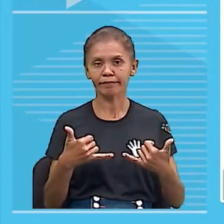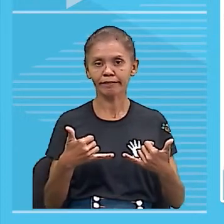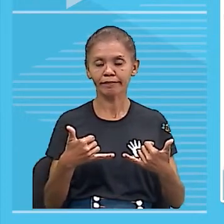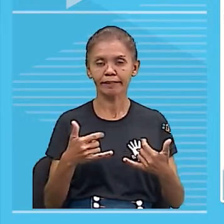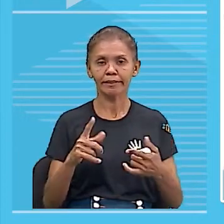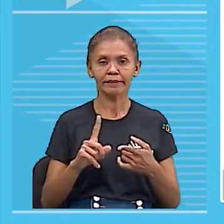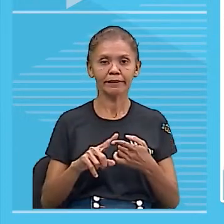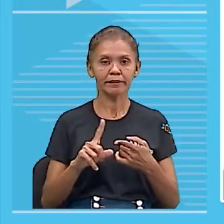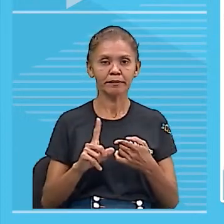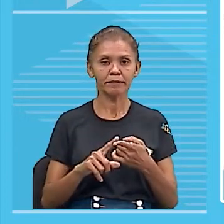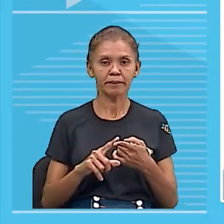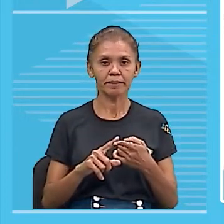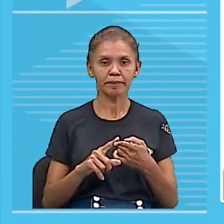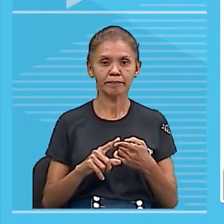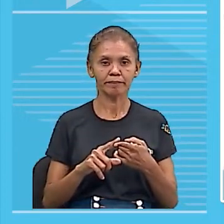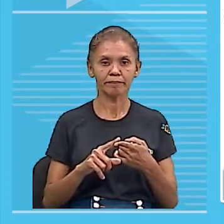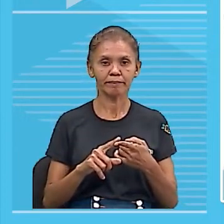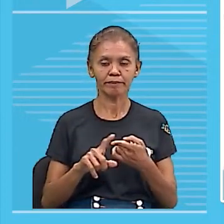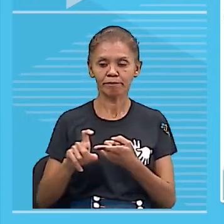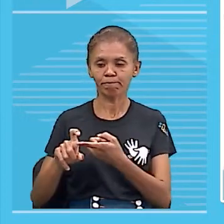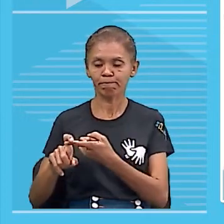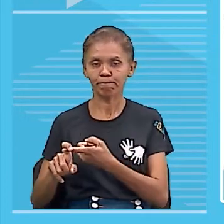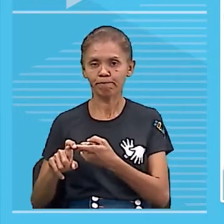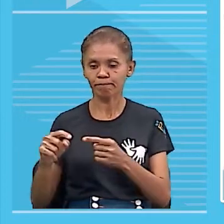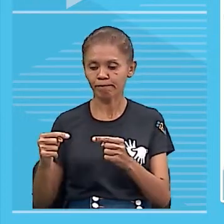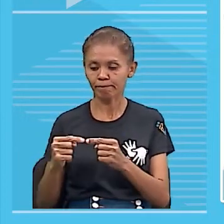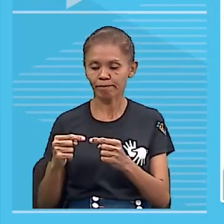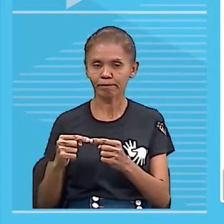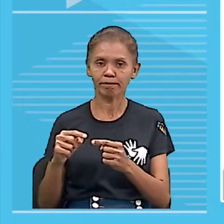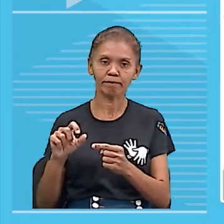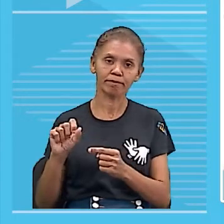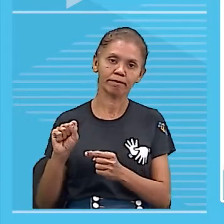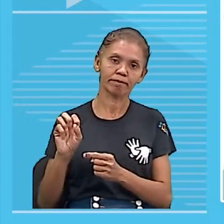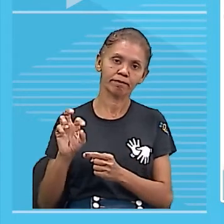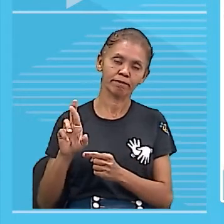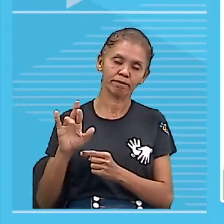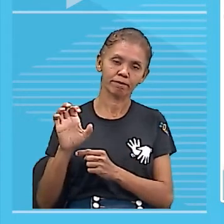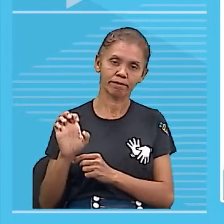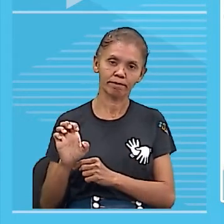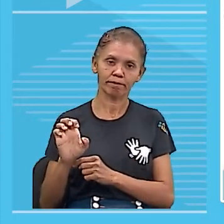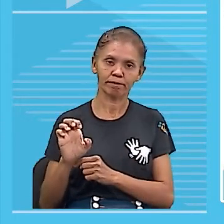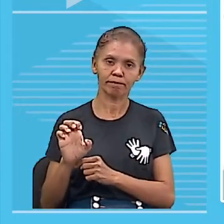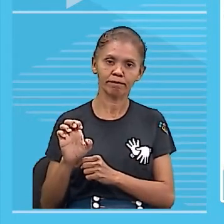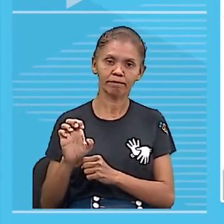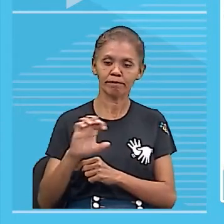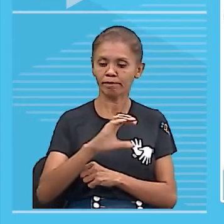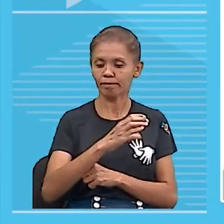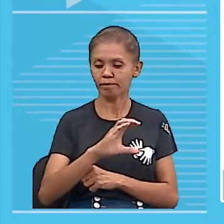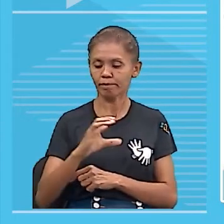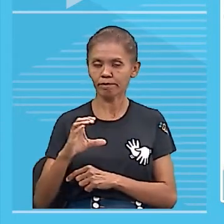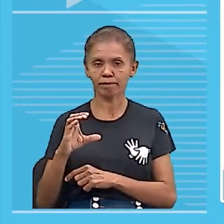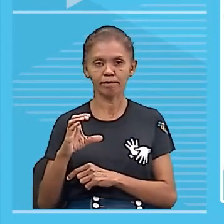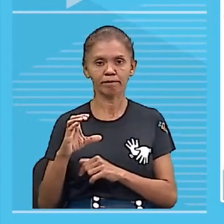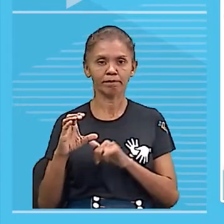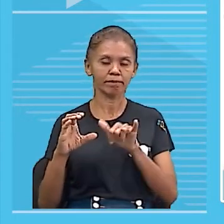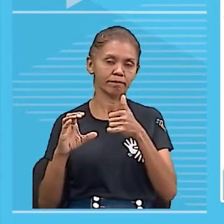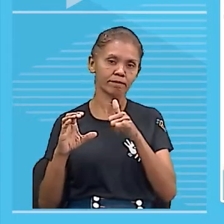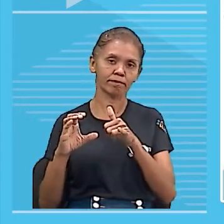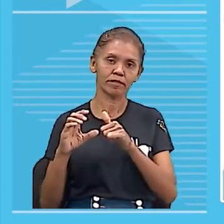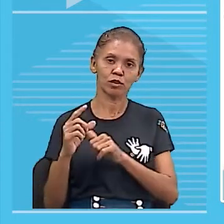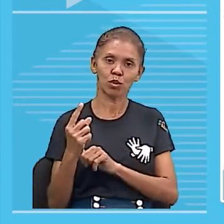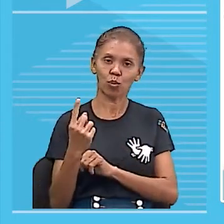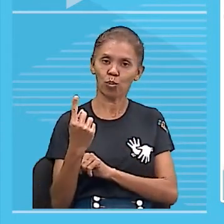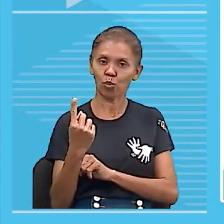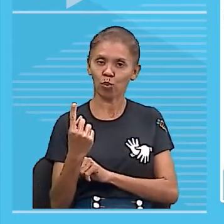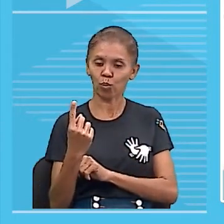que ao conectar Resistores em Série A corrente elétrica só tem um caminho para percorrer